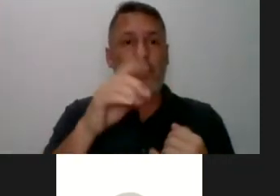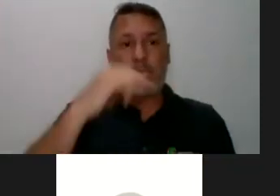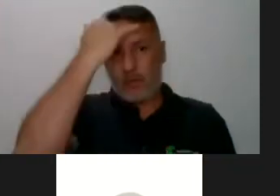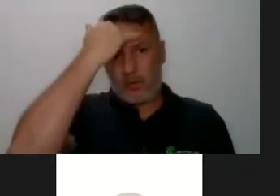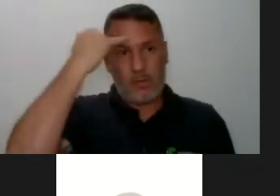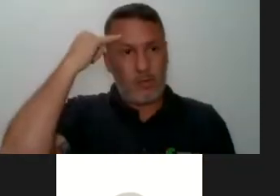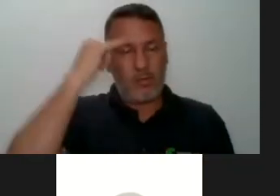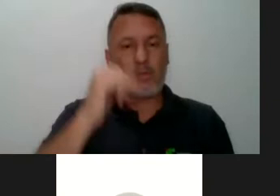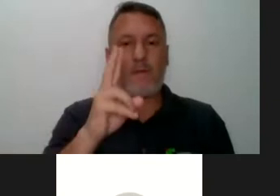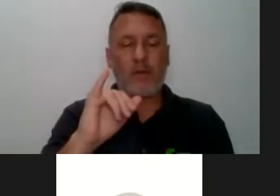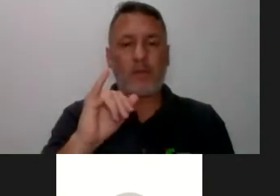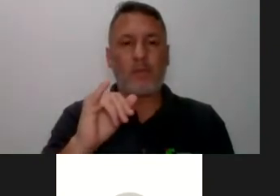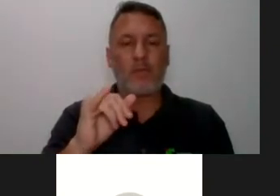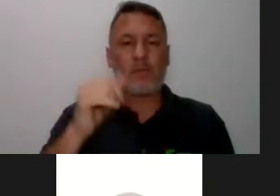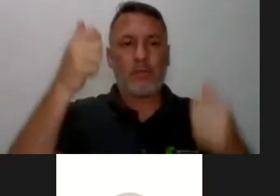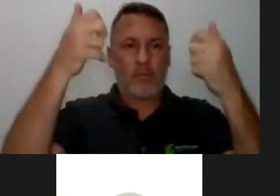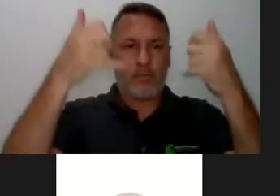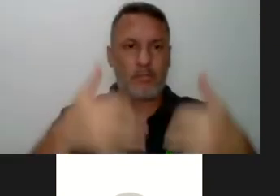Pella, para fazer a sua fala.